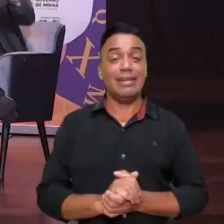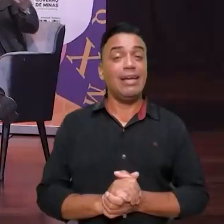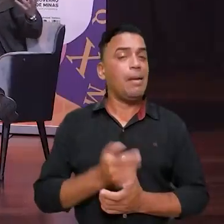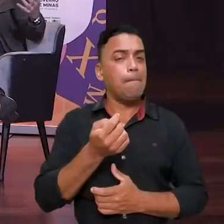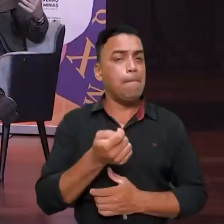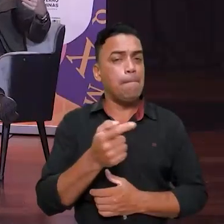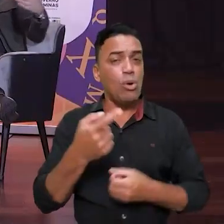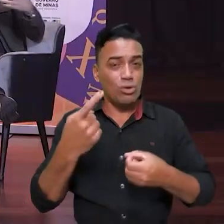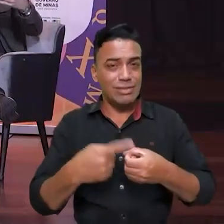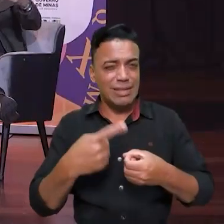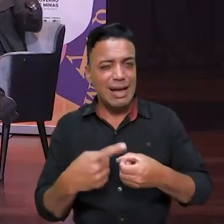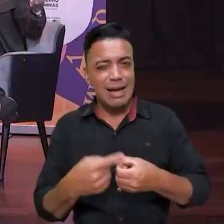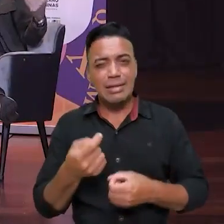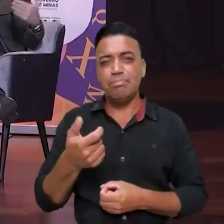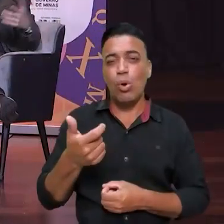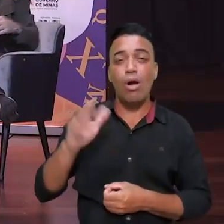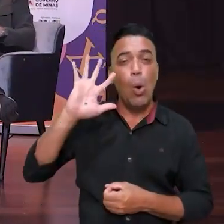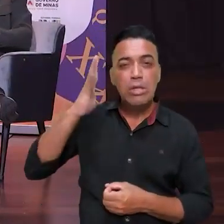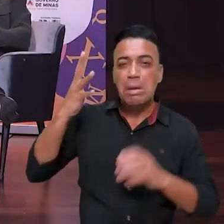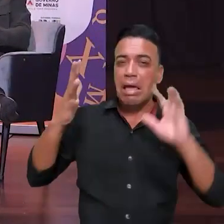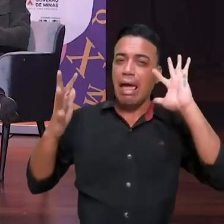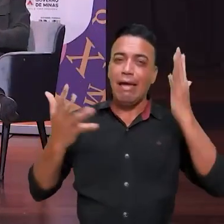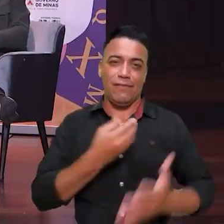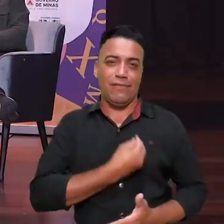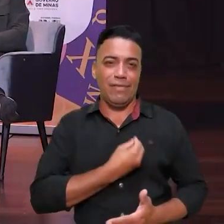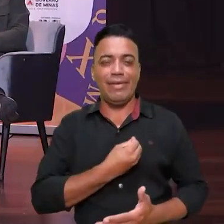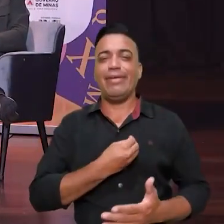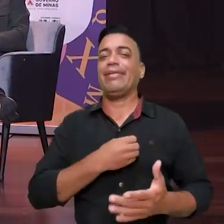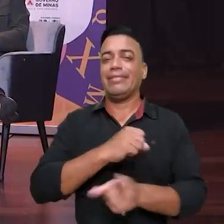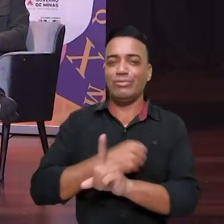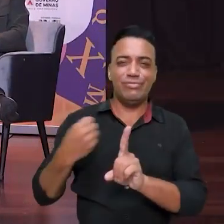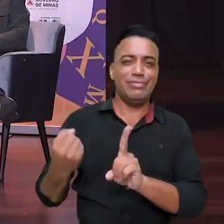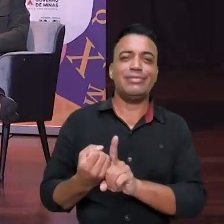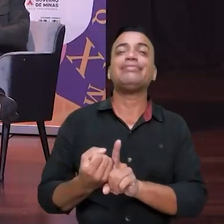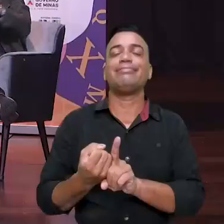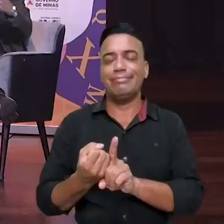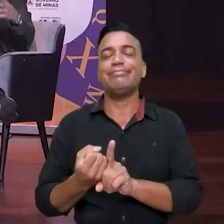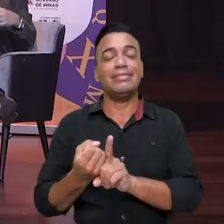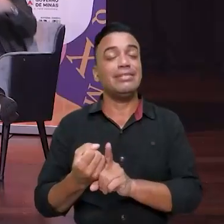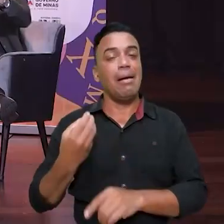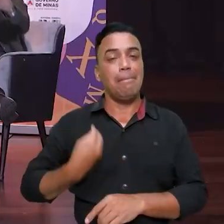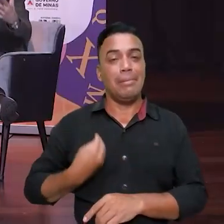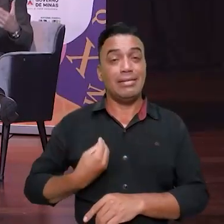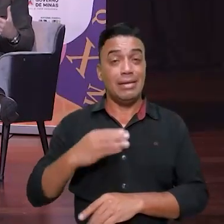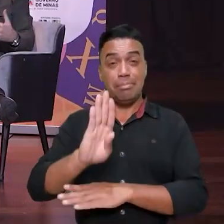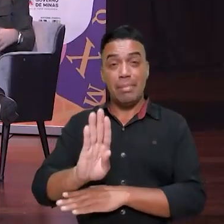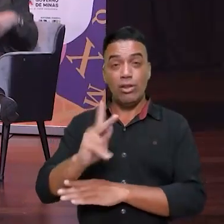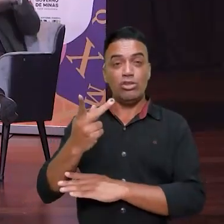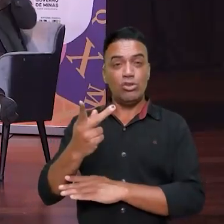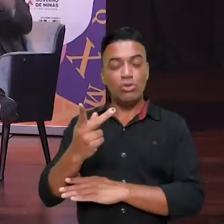E um pouco da cidade, um pouco desses absurdos todos, né, da cobertura de cidade, está muito presente. Belo Horizonte